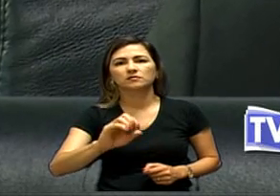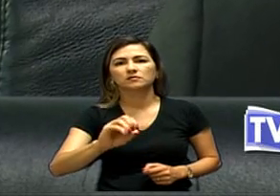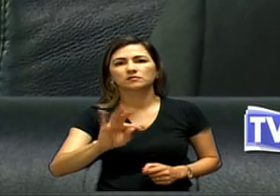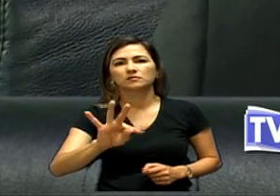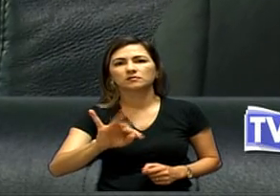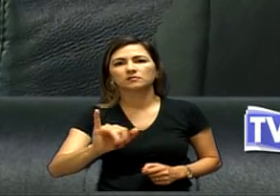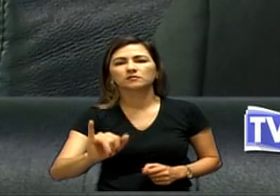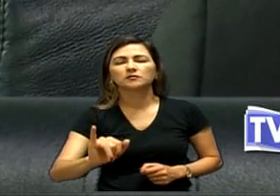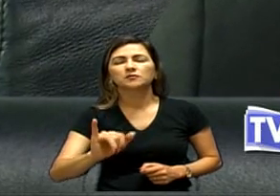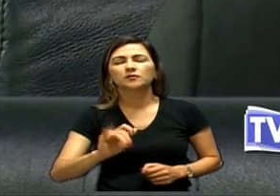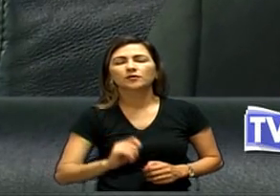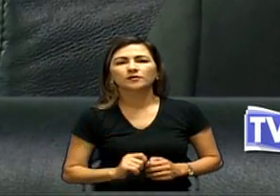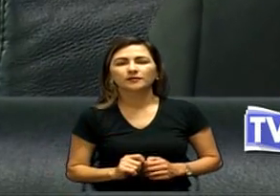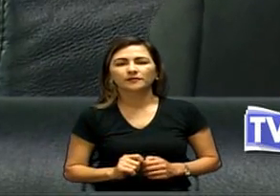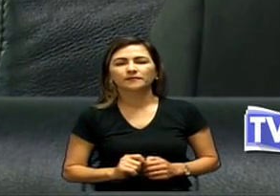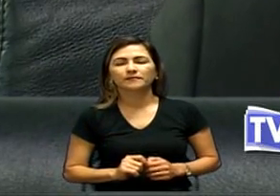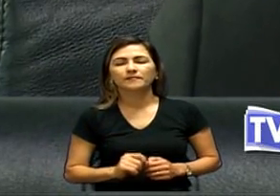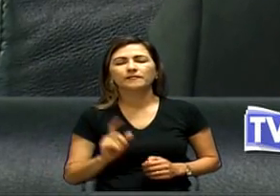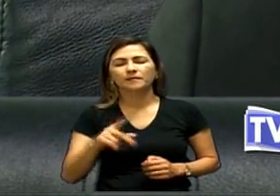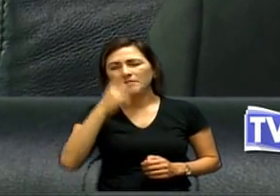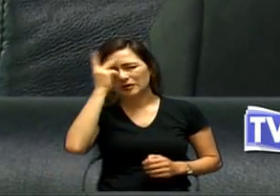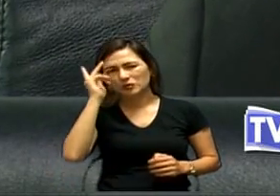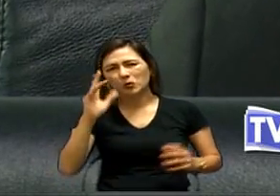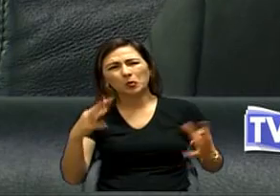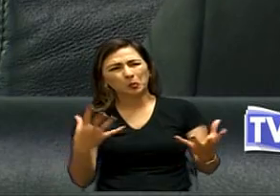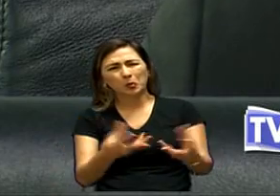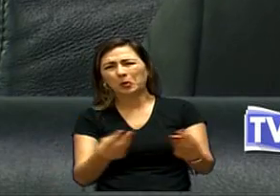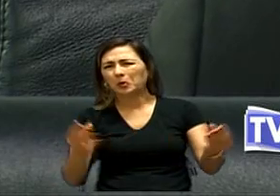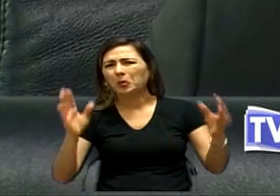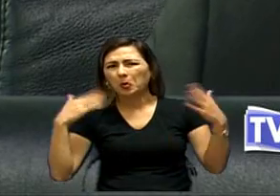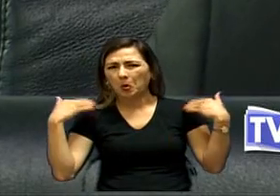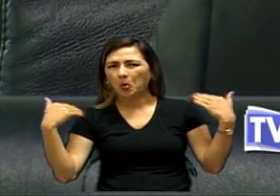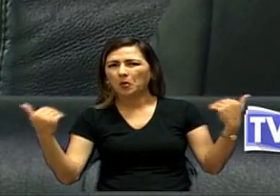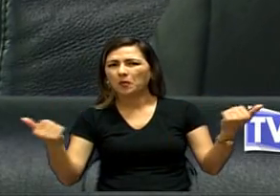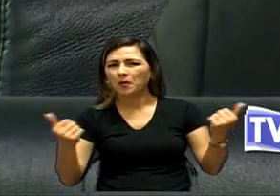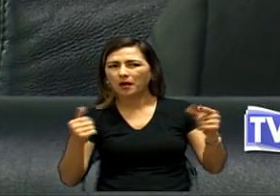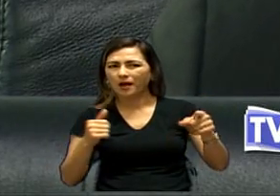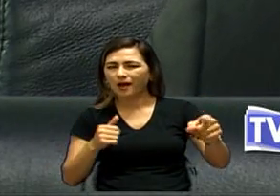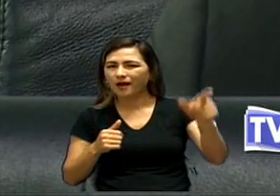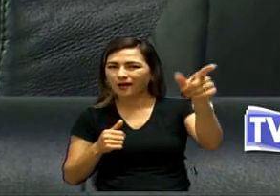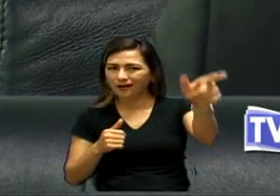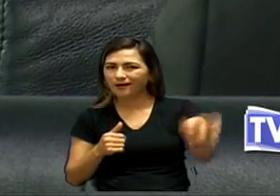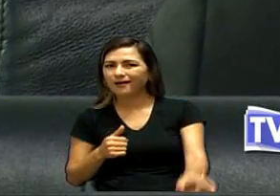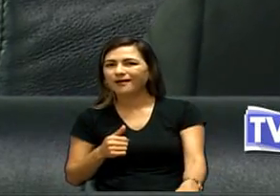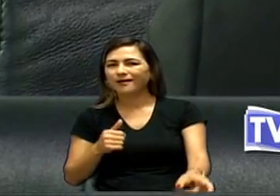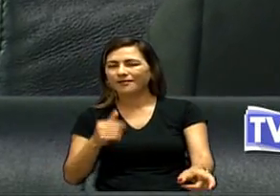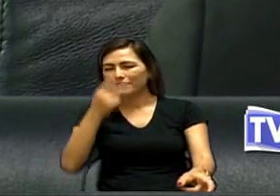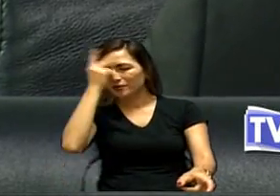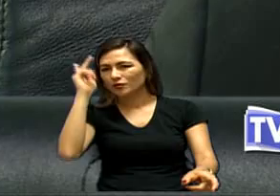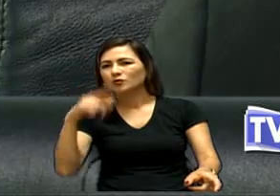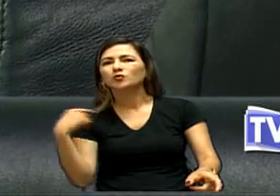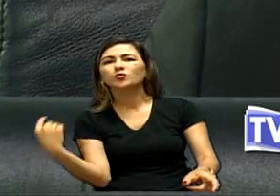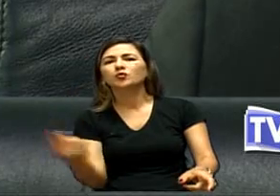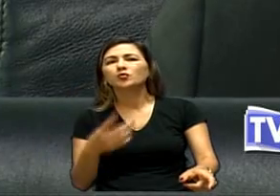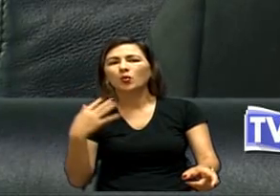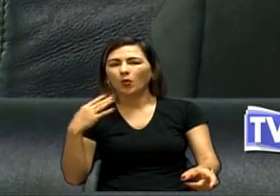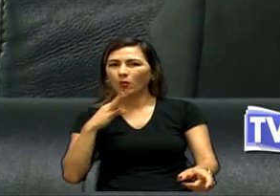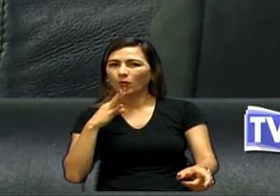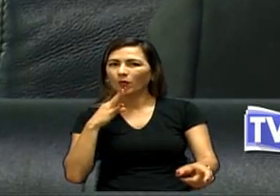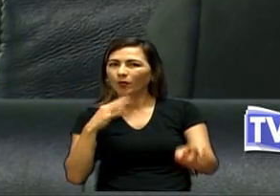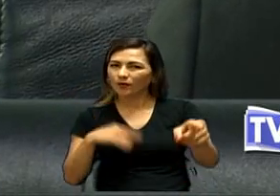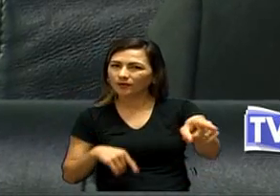cidade, colaborou e colabora muito ainda. Inclusive, quem continua o seu trabalho é o seu filho